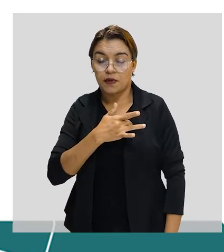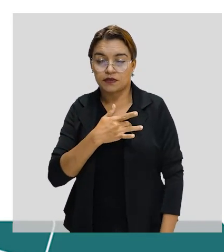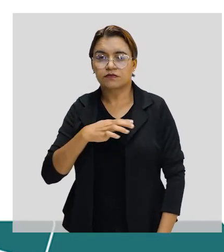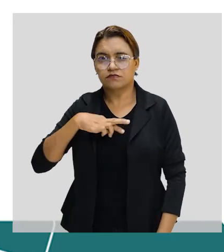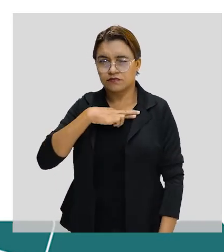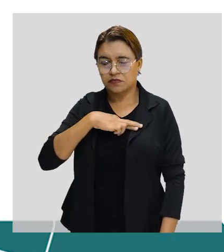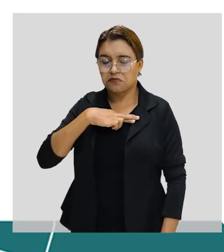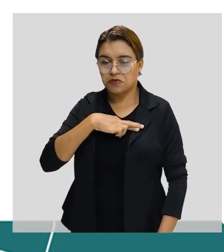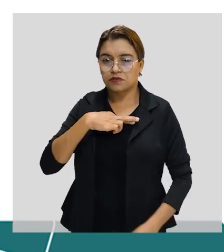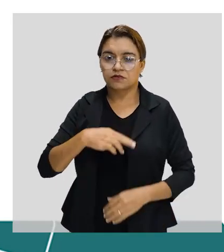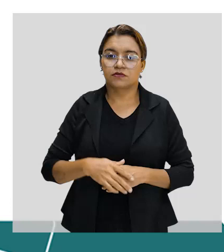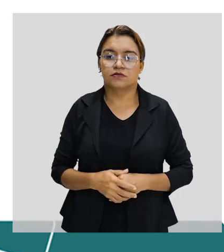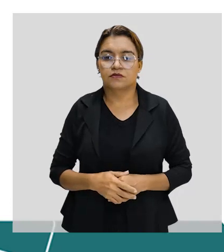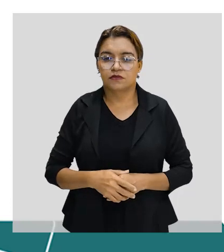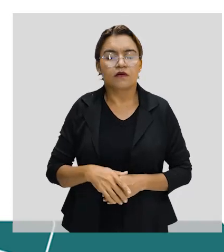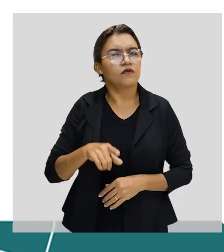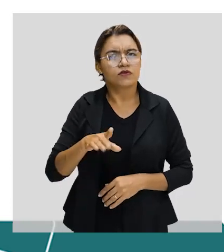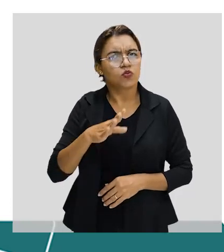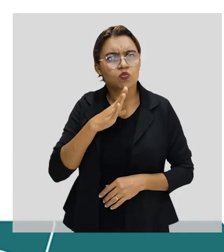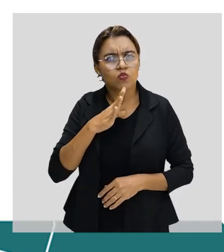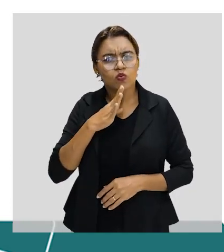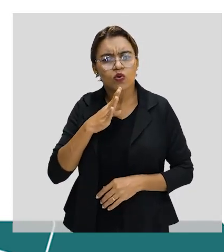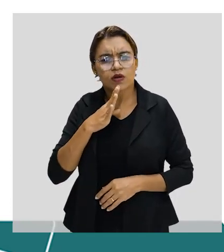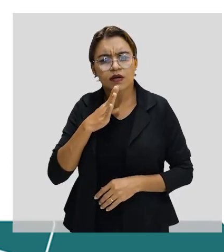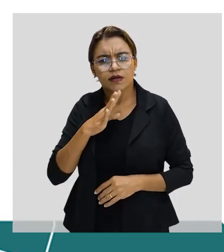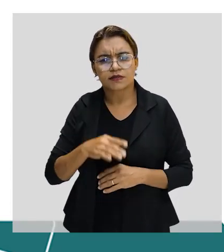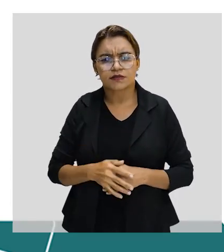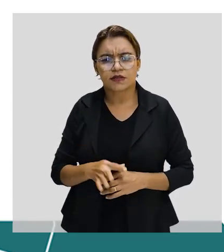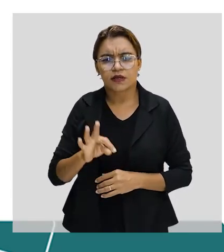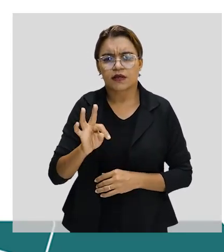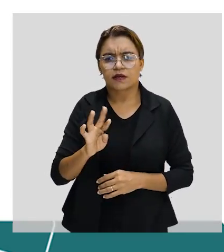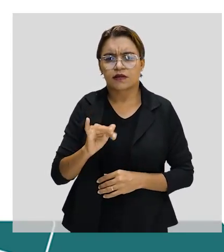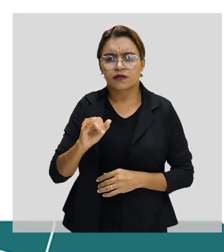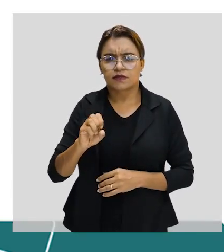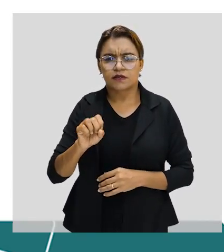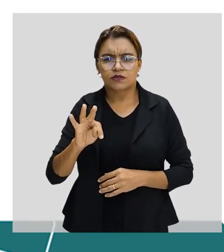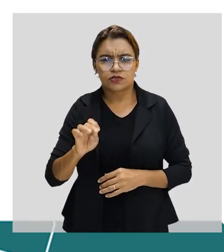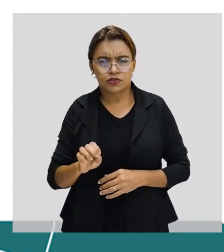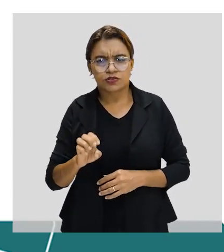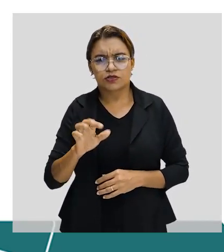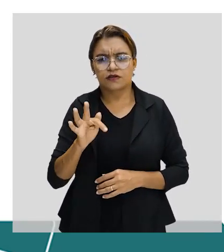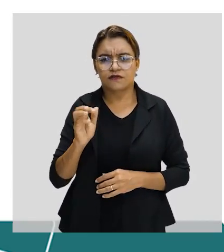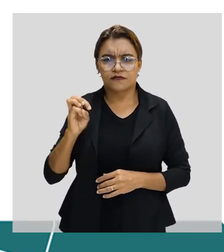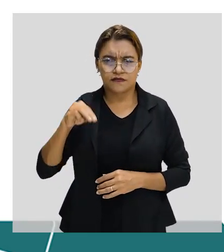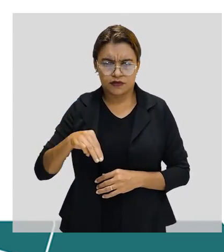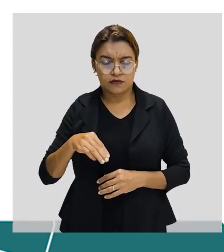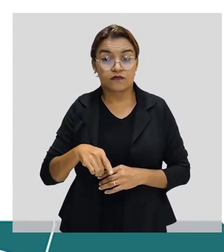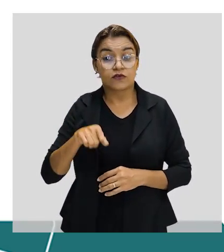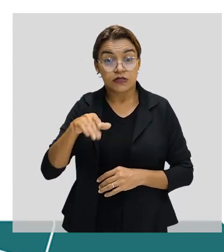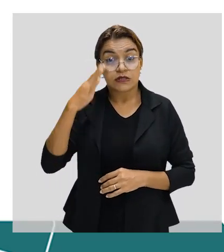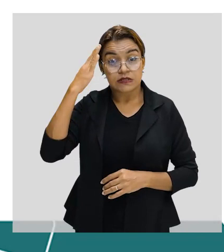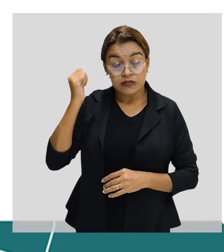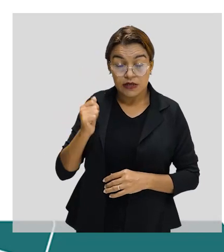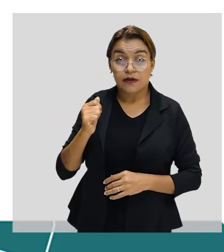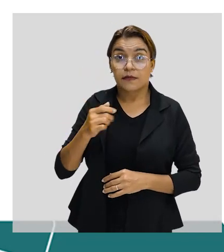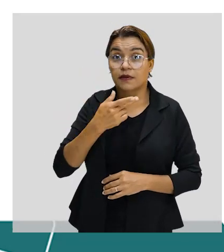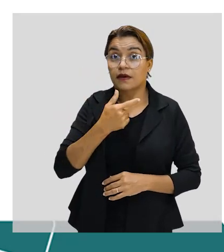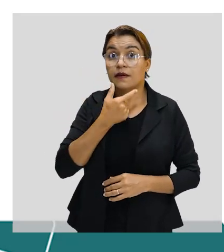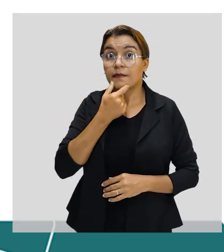Policarpo Quaresma, você não conhece? Nunca ouviu falar? Pois é, mas agora você já vai saber quem foi que escreveu, tá